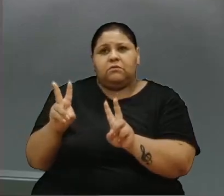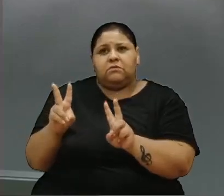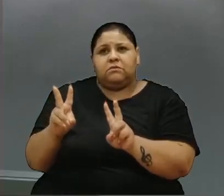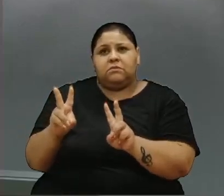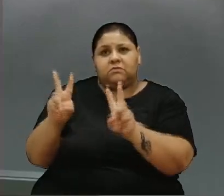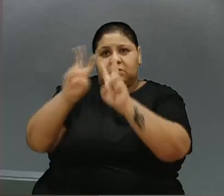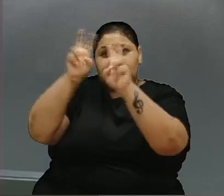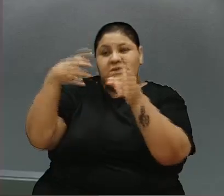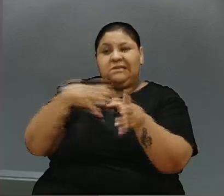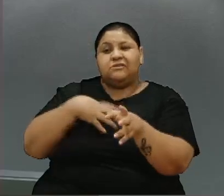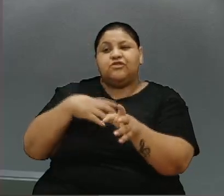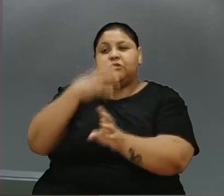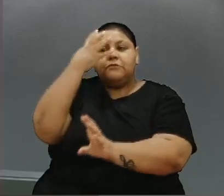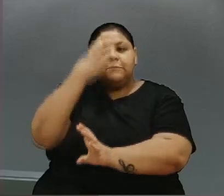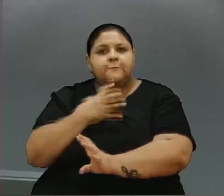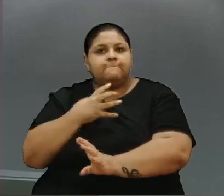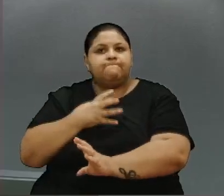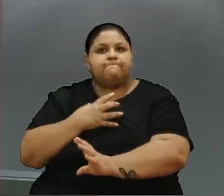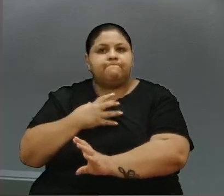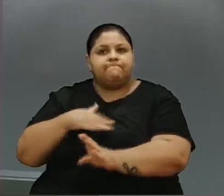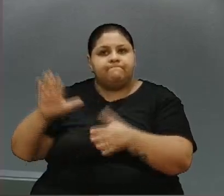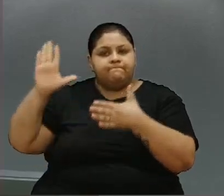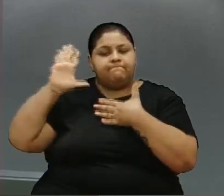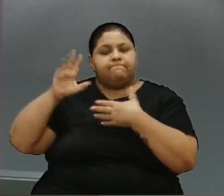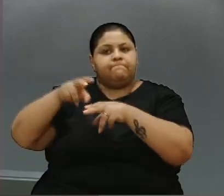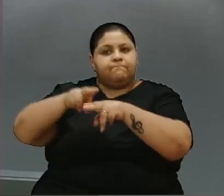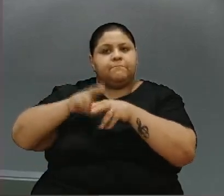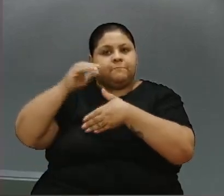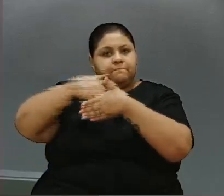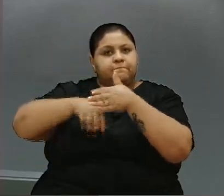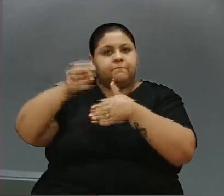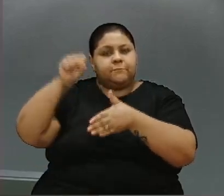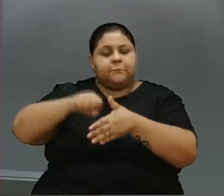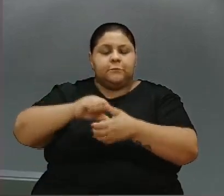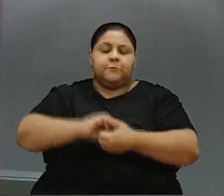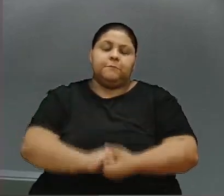tema de forma mais séria e comprometida. Por isso, eu vou votar favorável, senhor presidente. Para declarar o voto, senhor presidente. Obrigado, vereador.